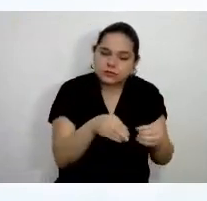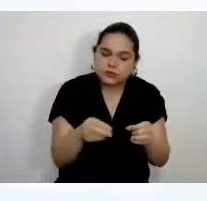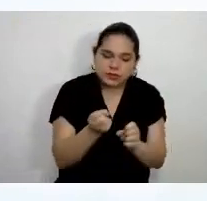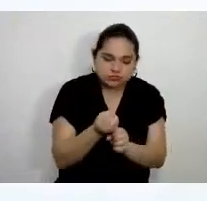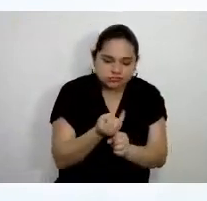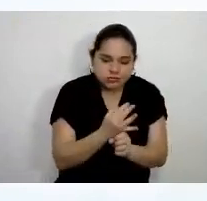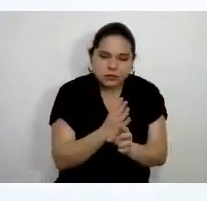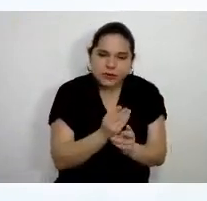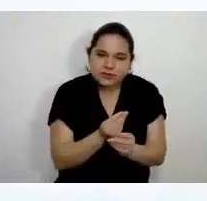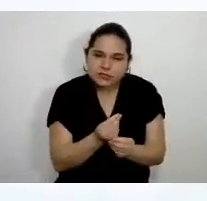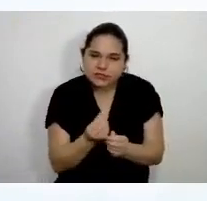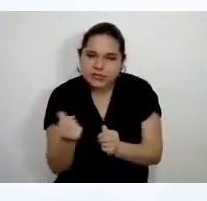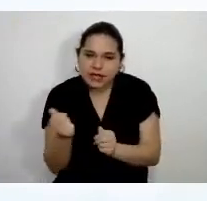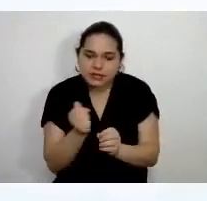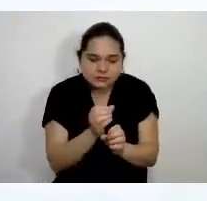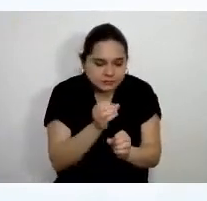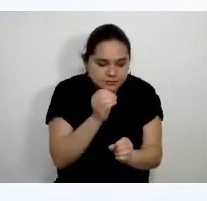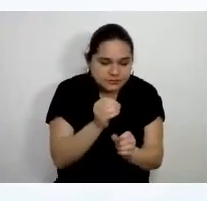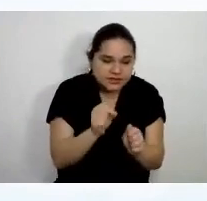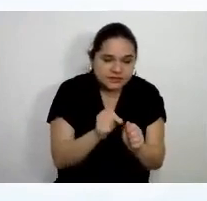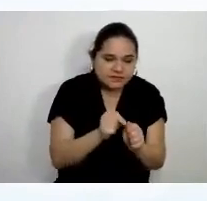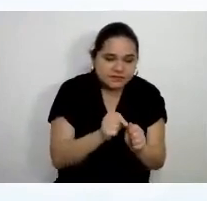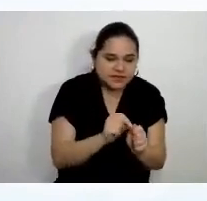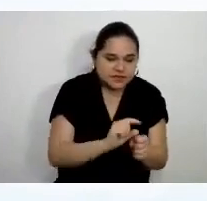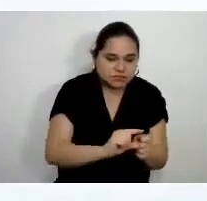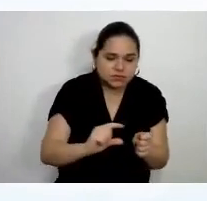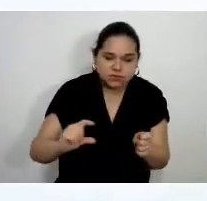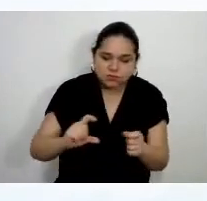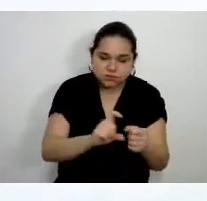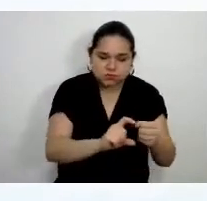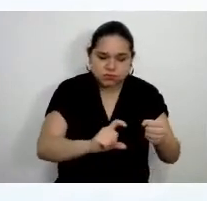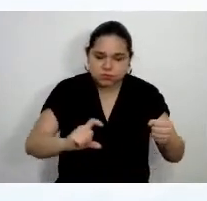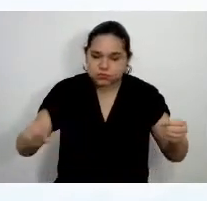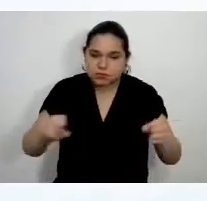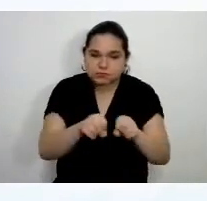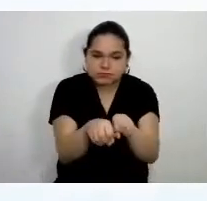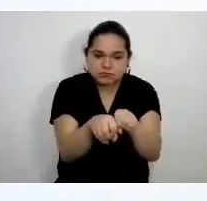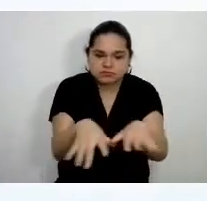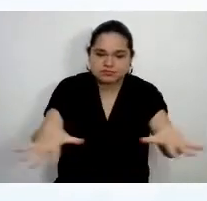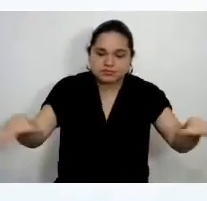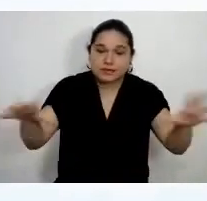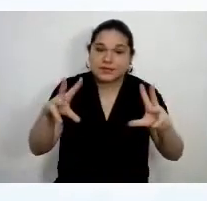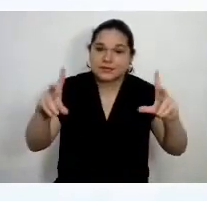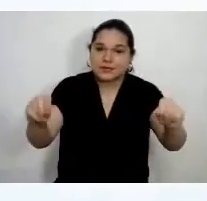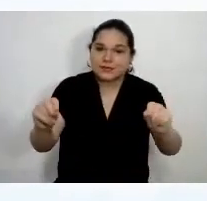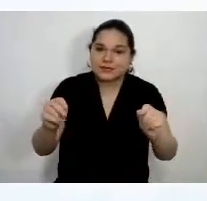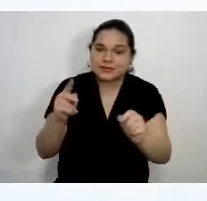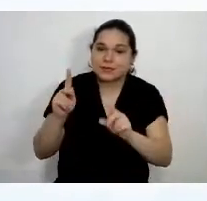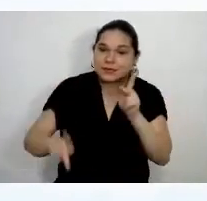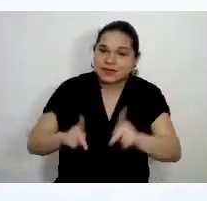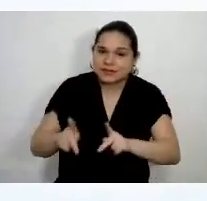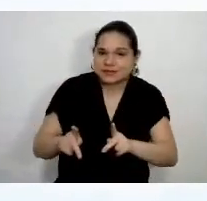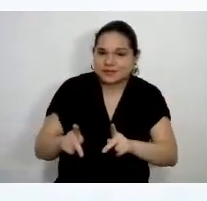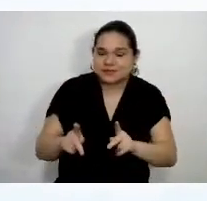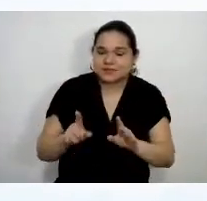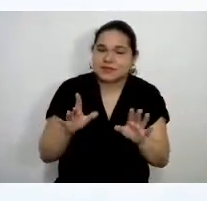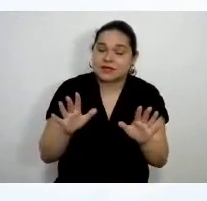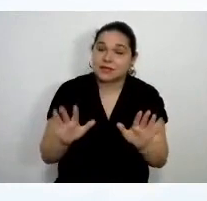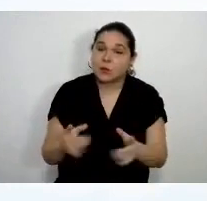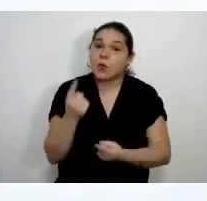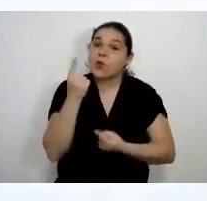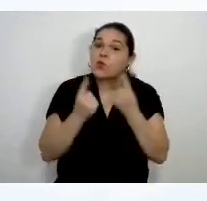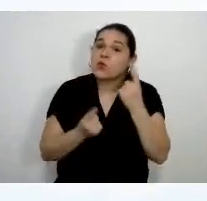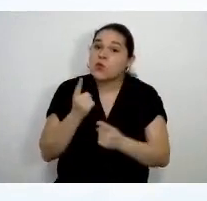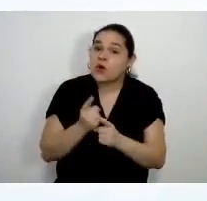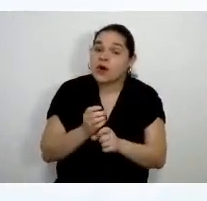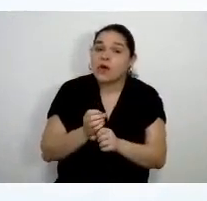certa, envasar e distribuir, né? Então, quais são os laboratórios que têm já pronto para